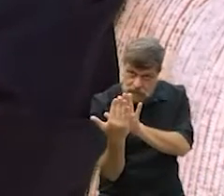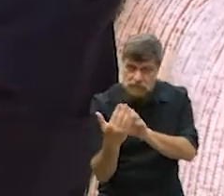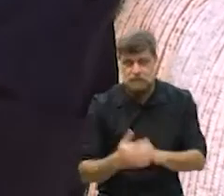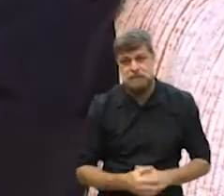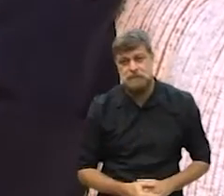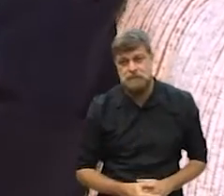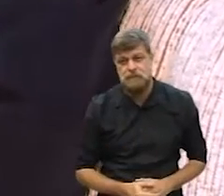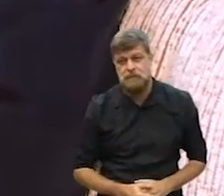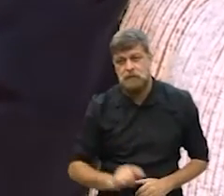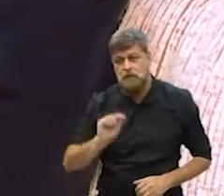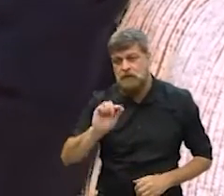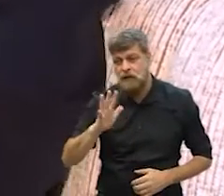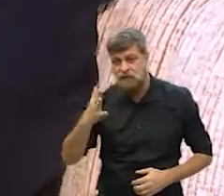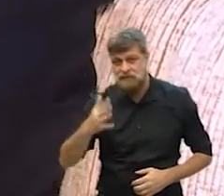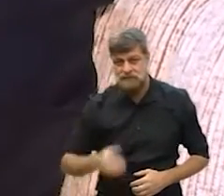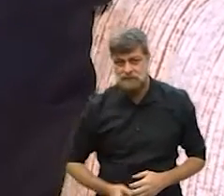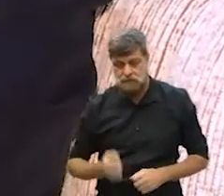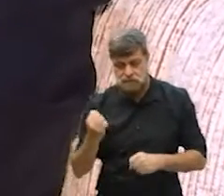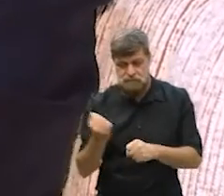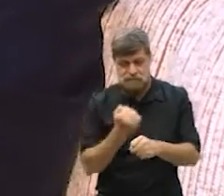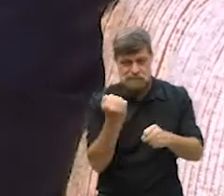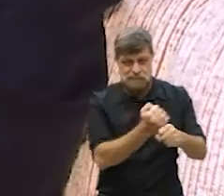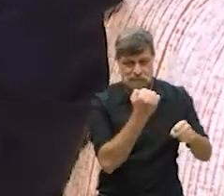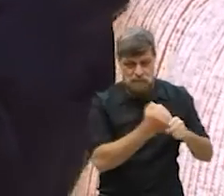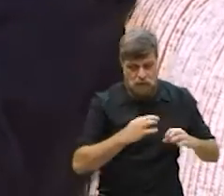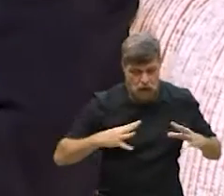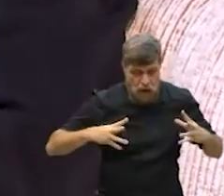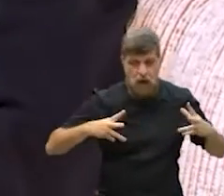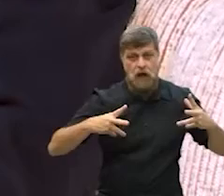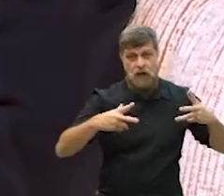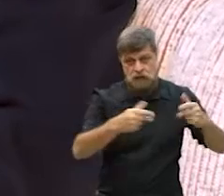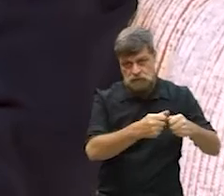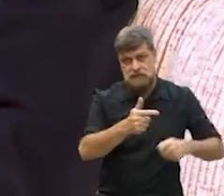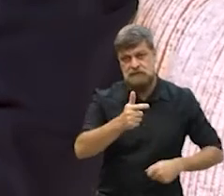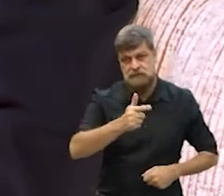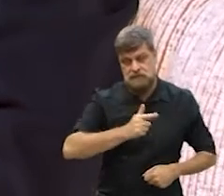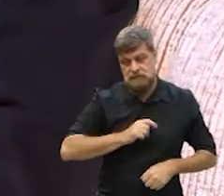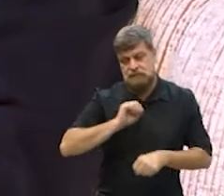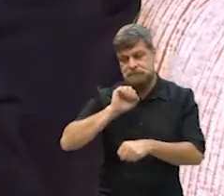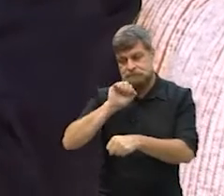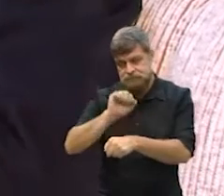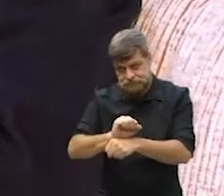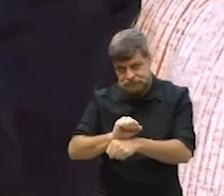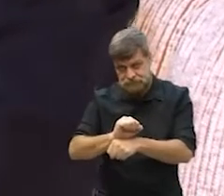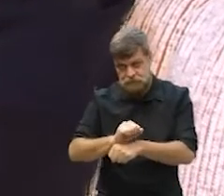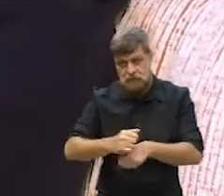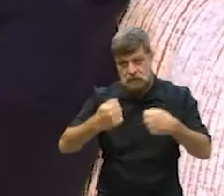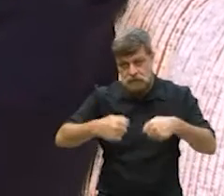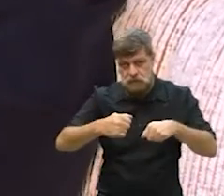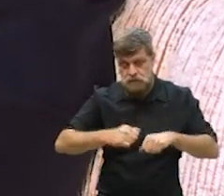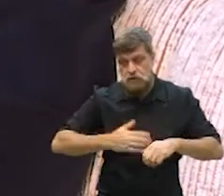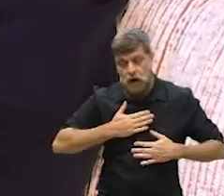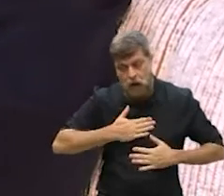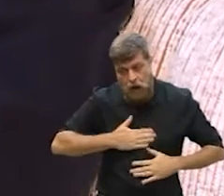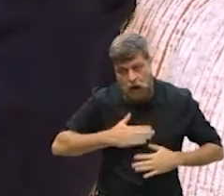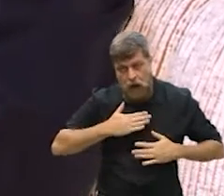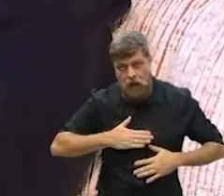pandemia. Então, não só essa, mas todas as obras tiveram uma